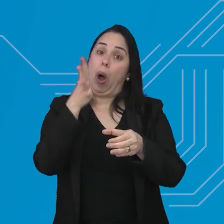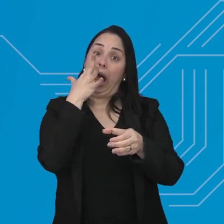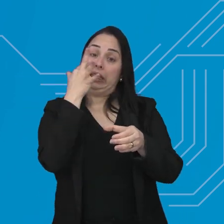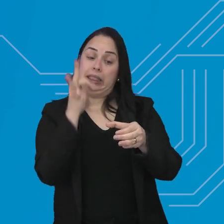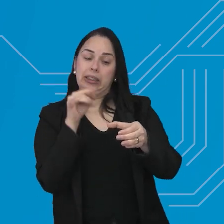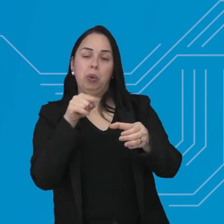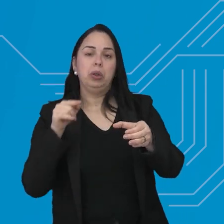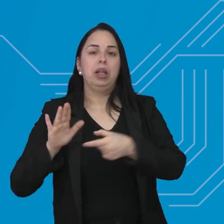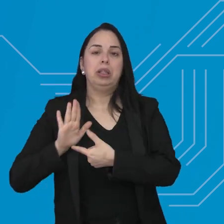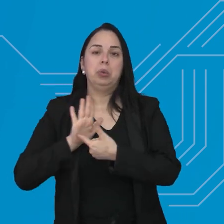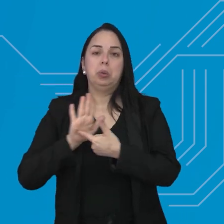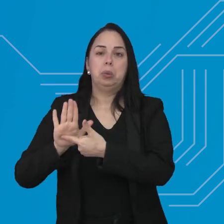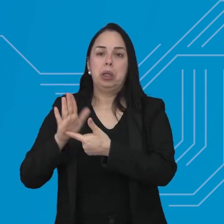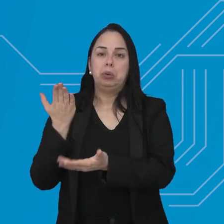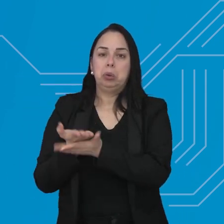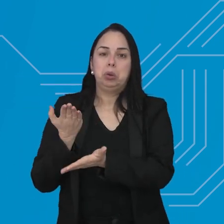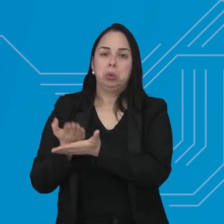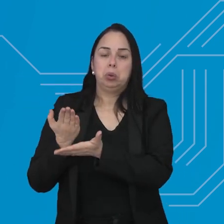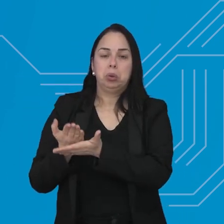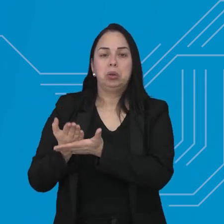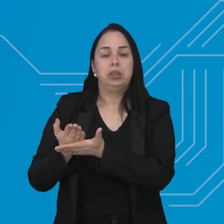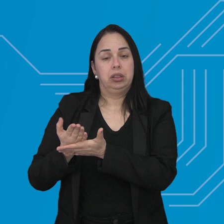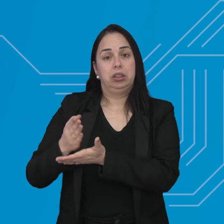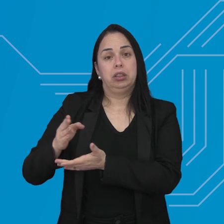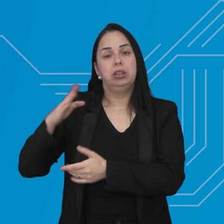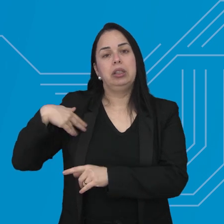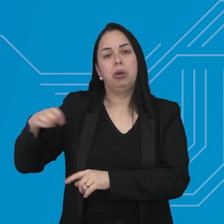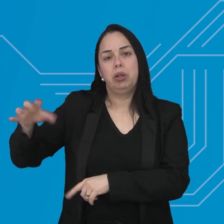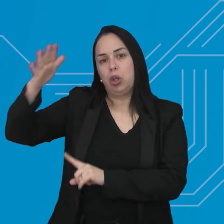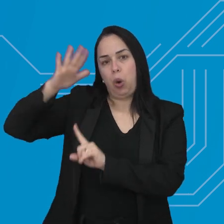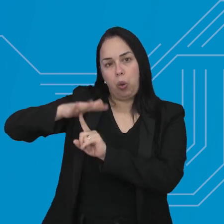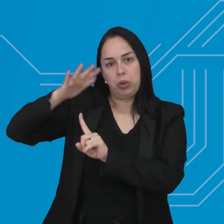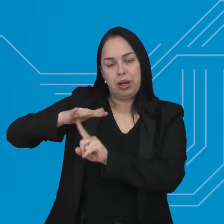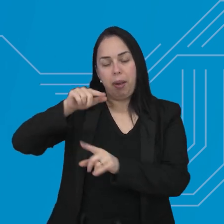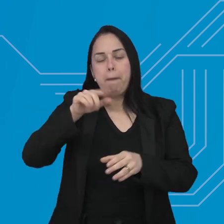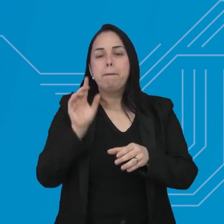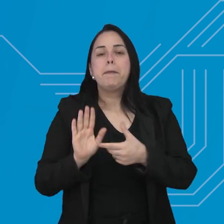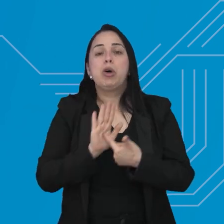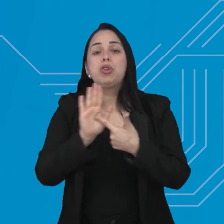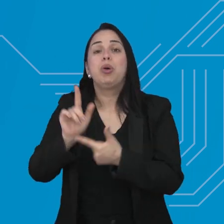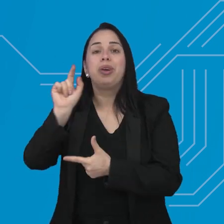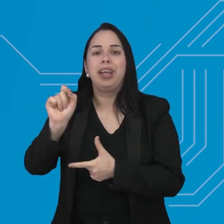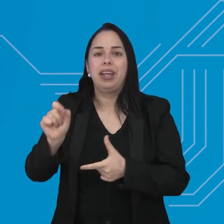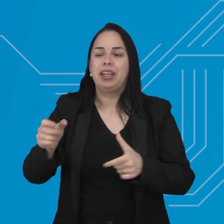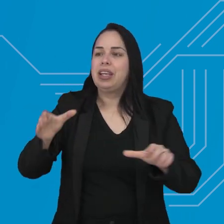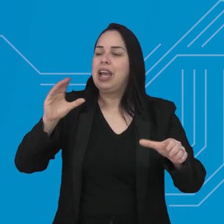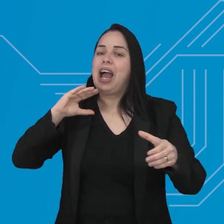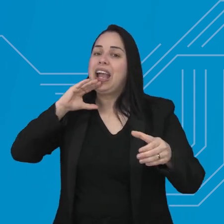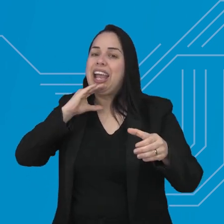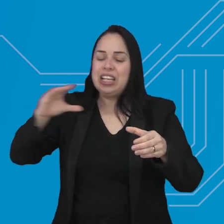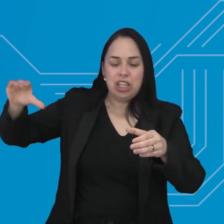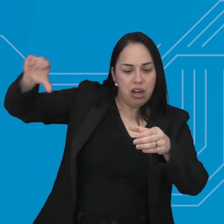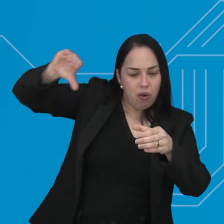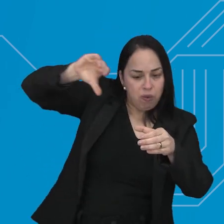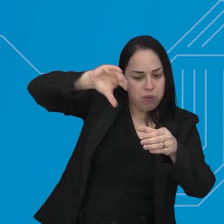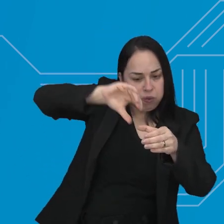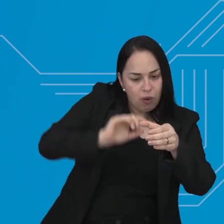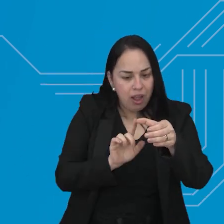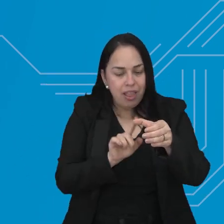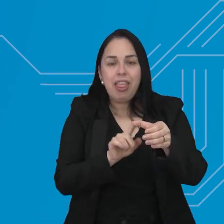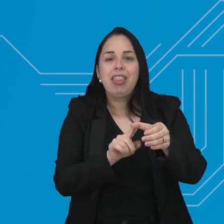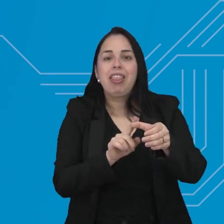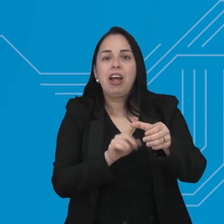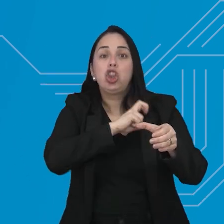sim, atenção! Um estudo da Universidade Estadual de Londrina mostrou que o calor do líquido pode liberar uma substância